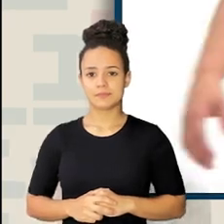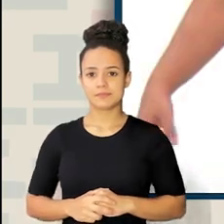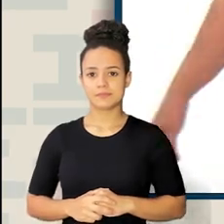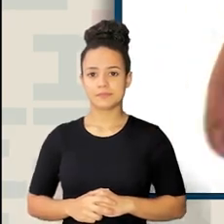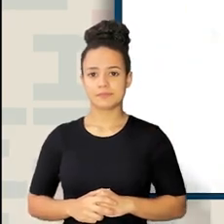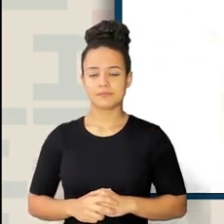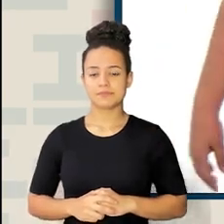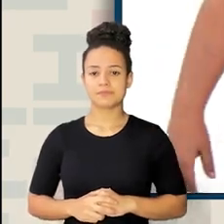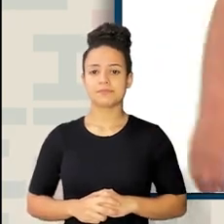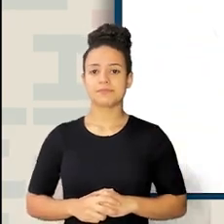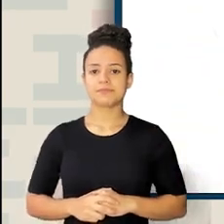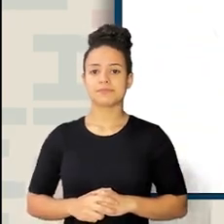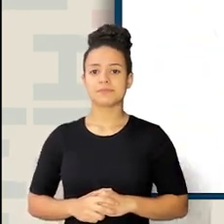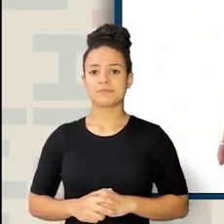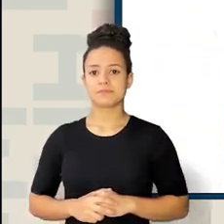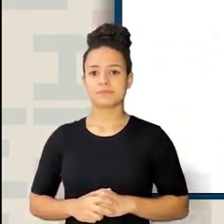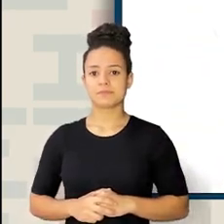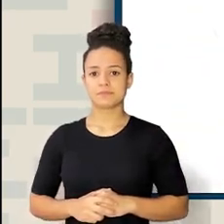3...